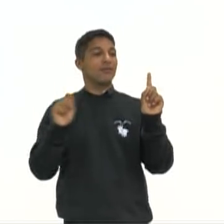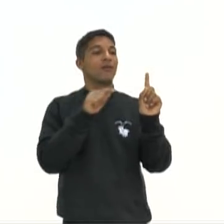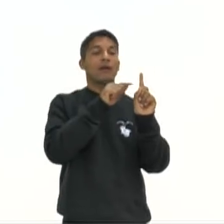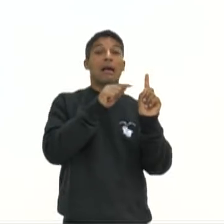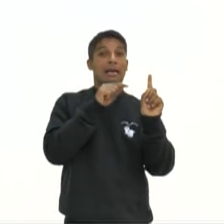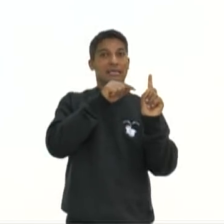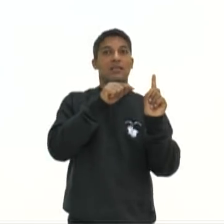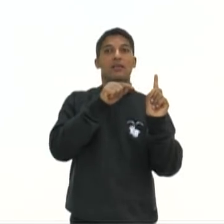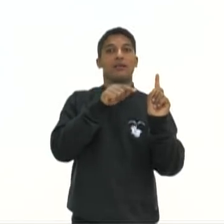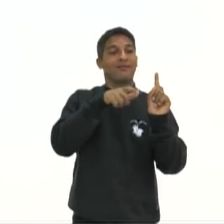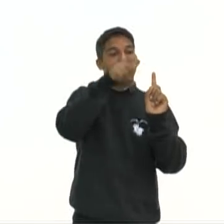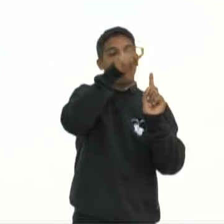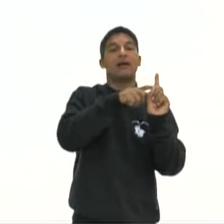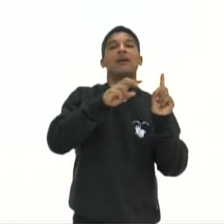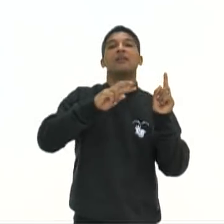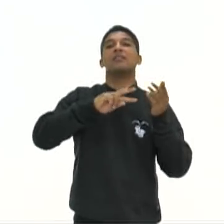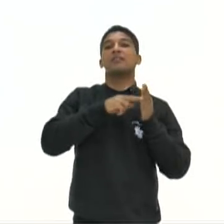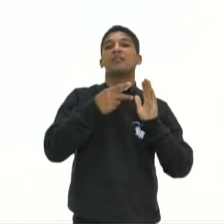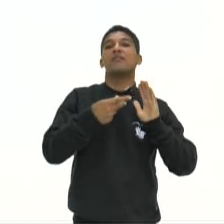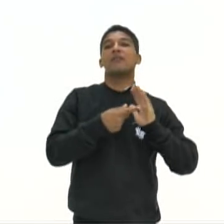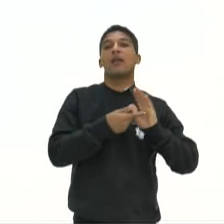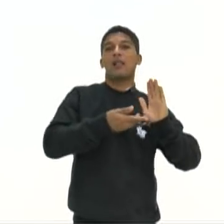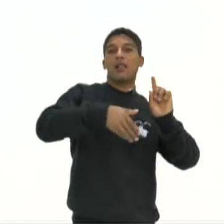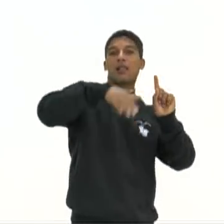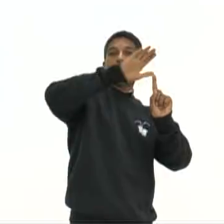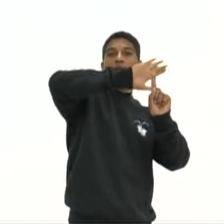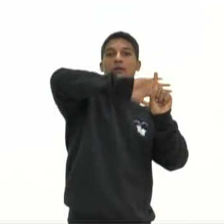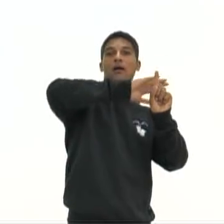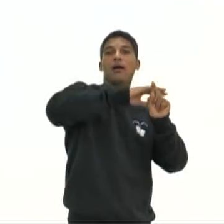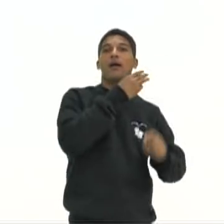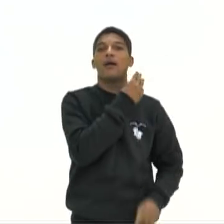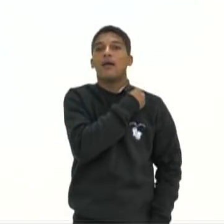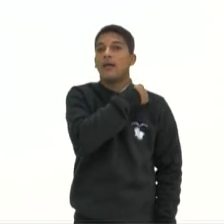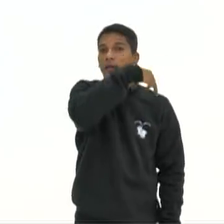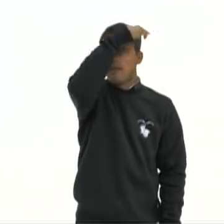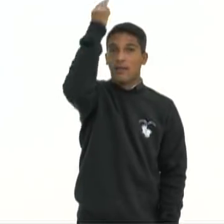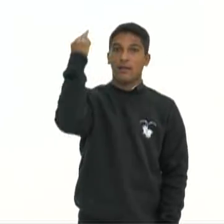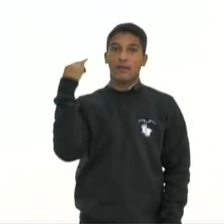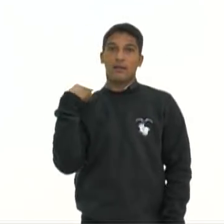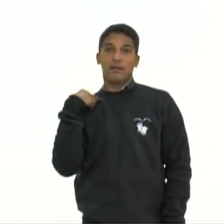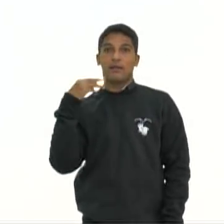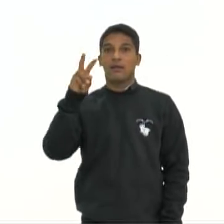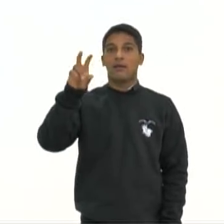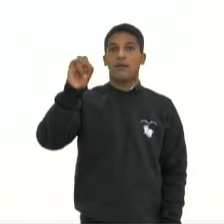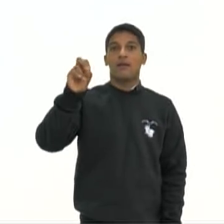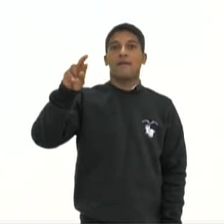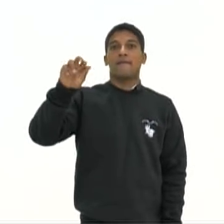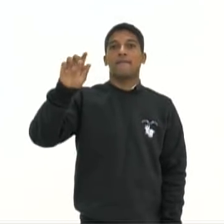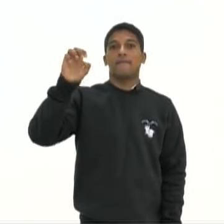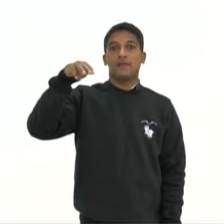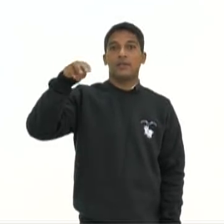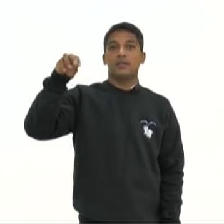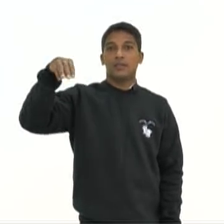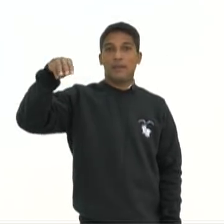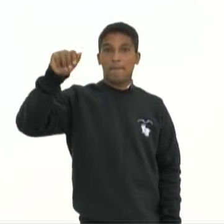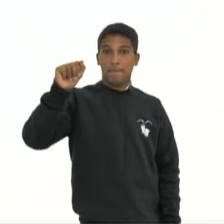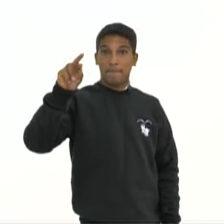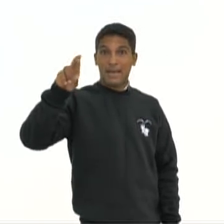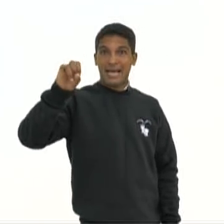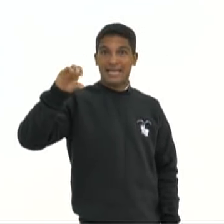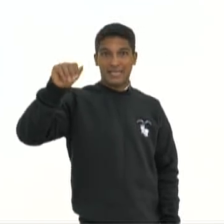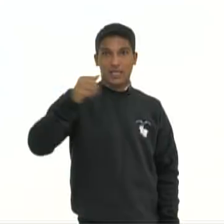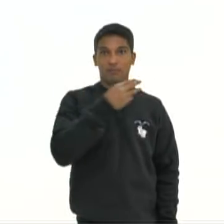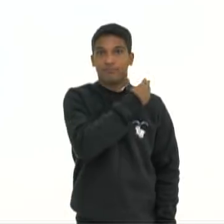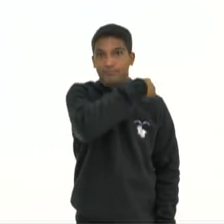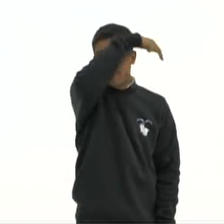imagem imaculada, né, através da Virgem Maria. E de um outro lado, né, de um lado oposto, ela era